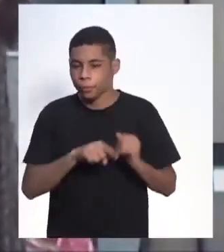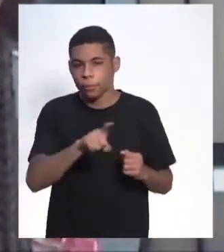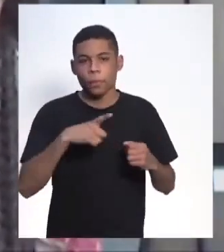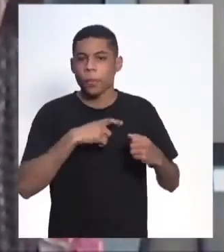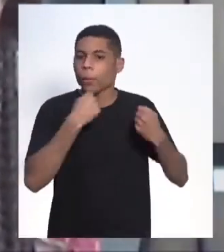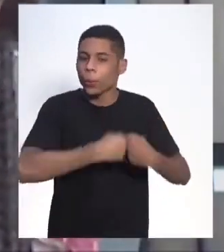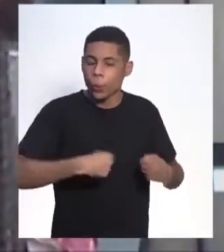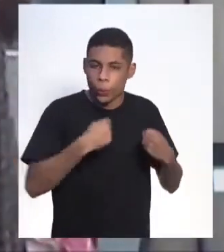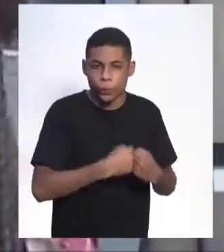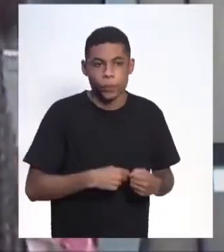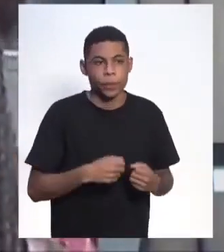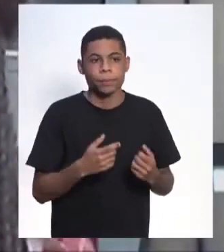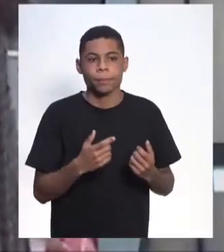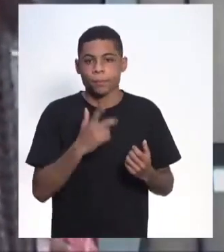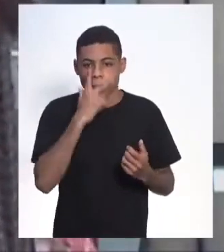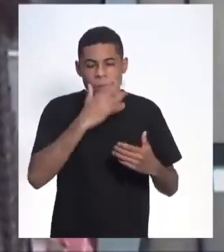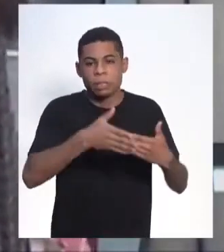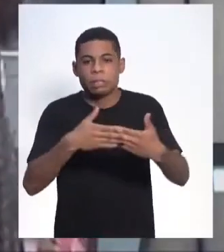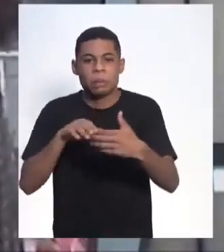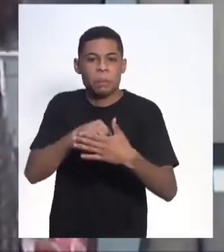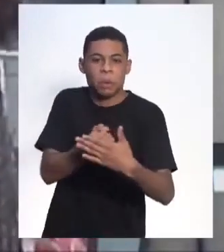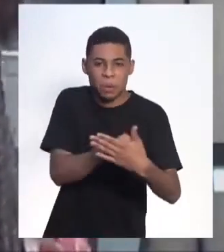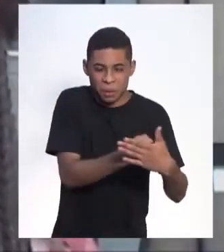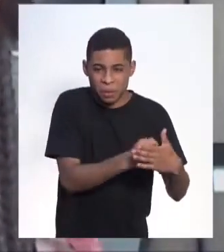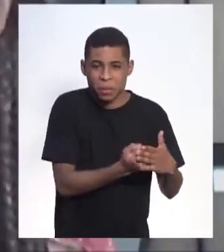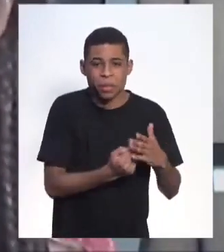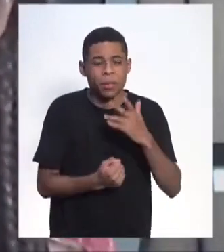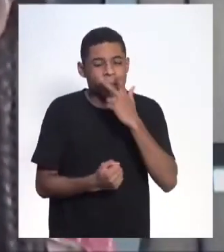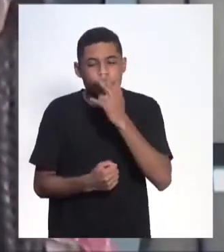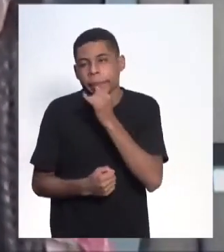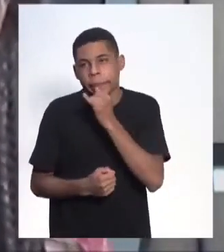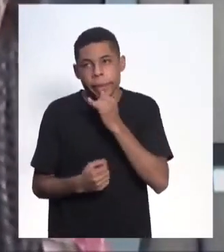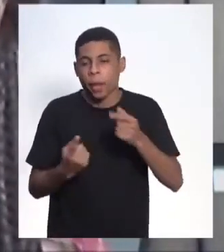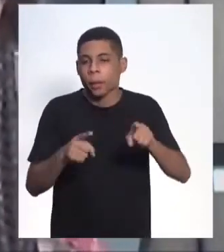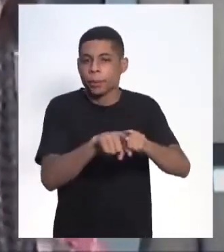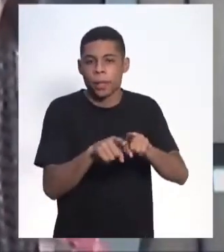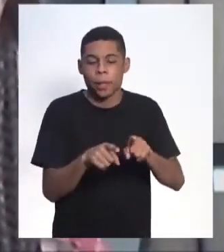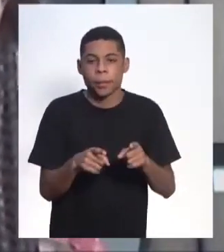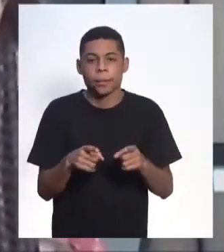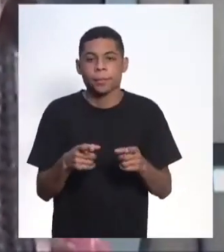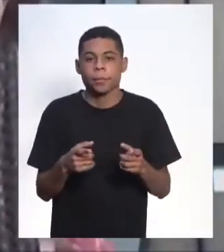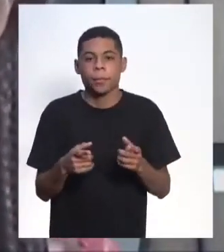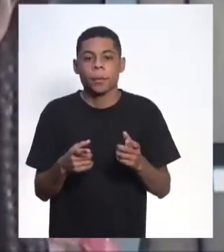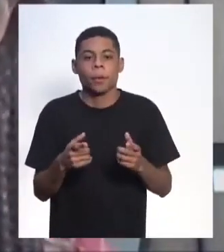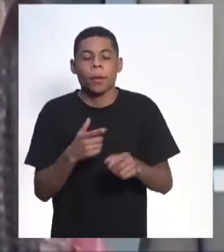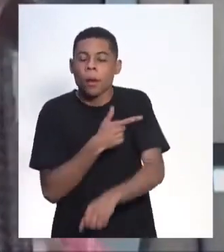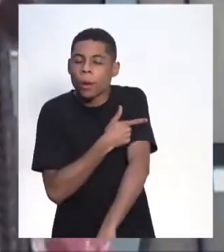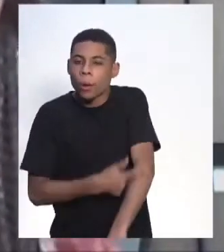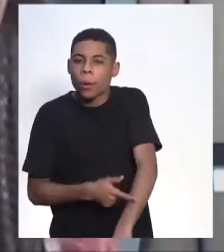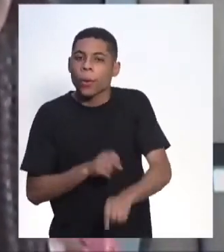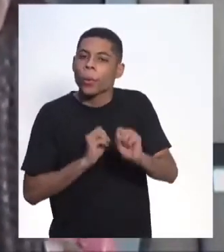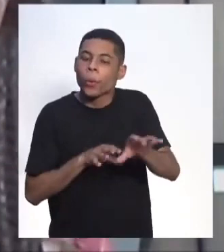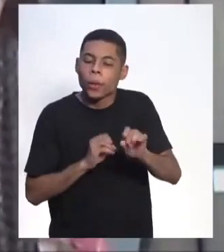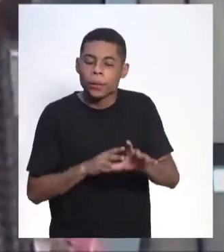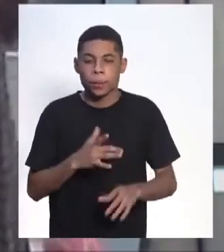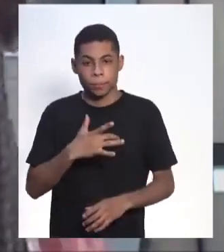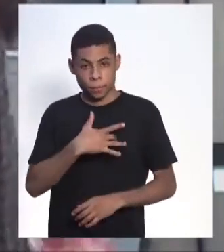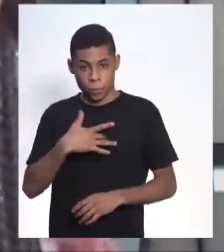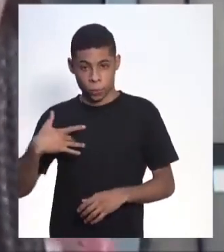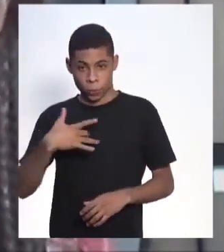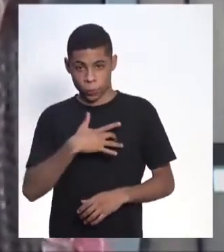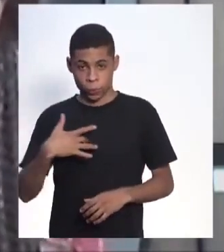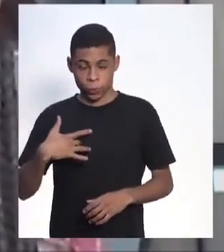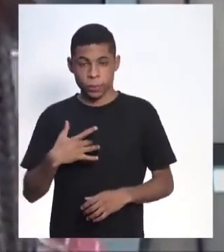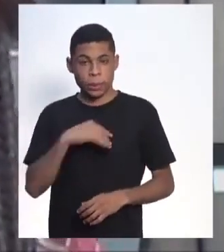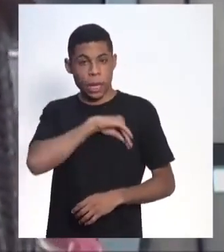por redistribuição, né, que são aquelas lutas relacionadas, né, à distribuição, à educação, à saúde, a